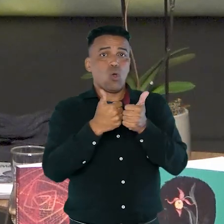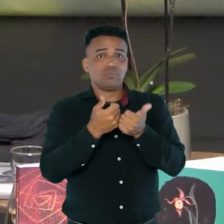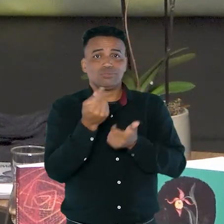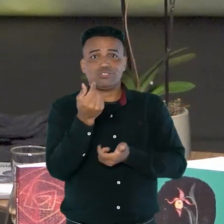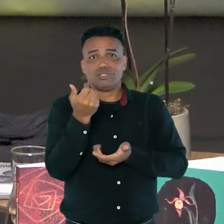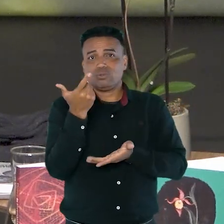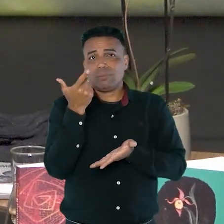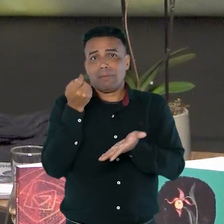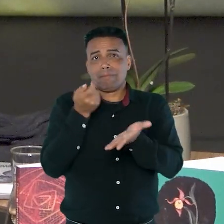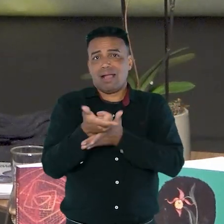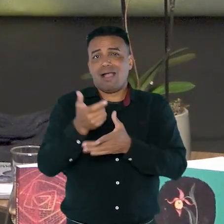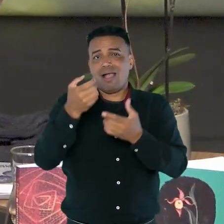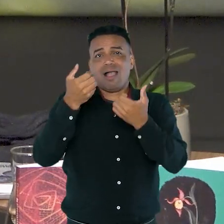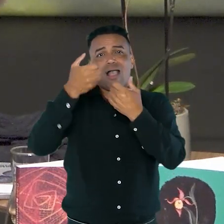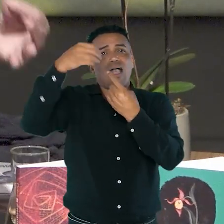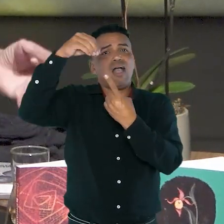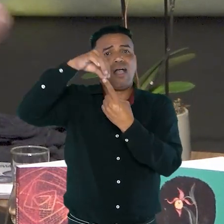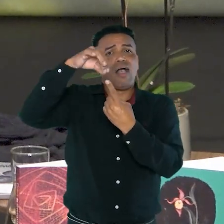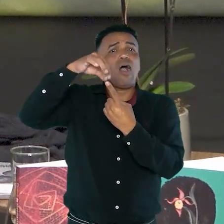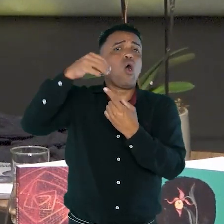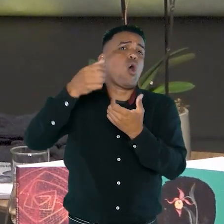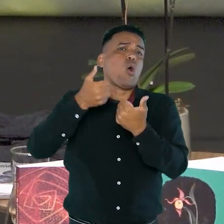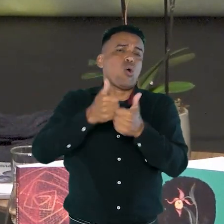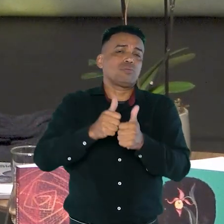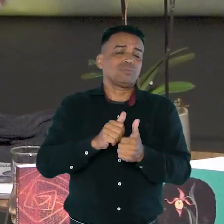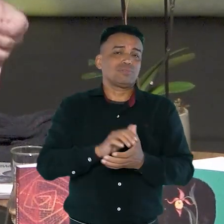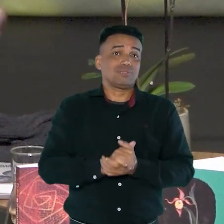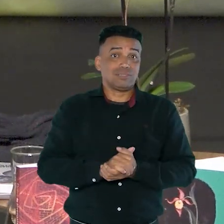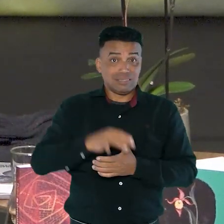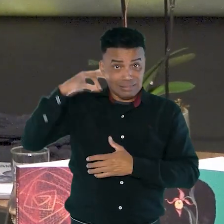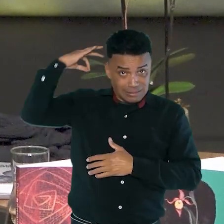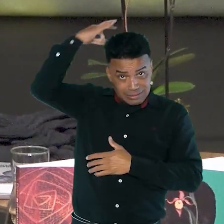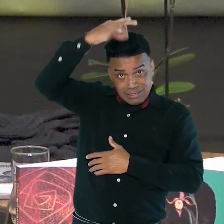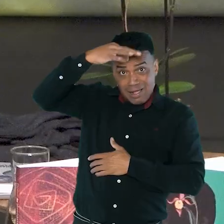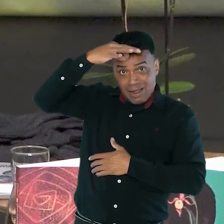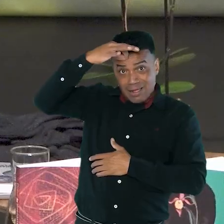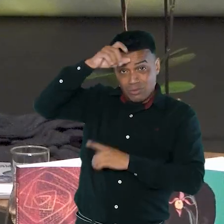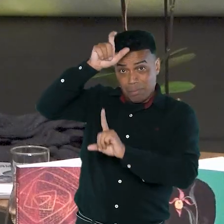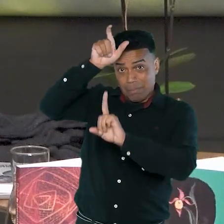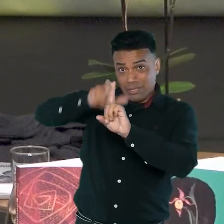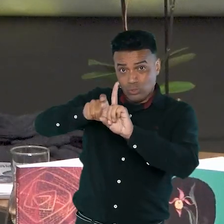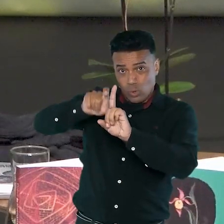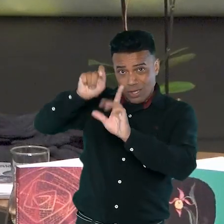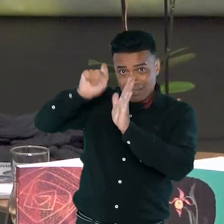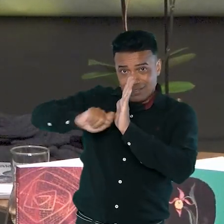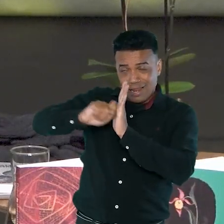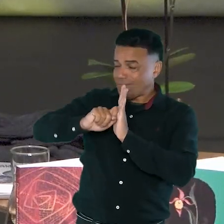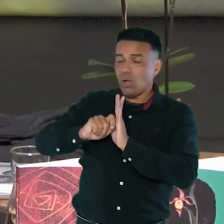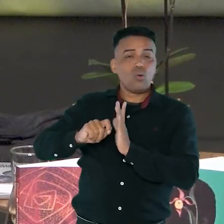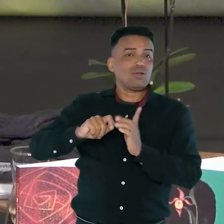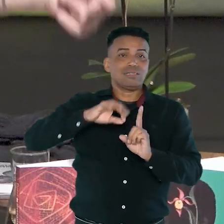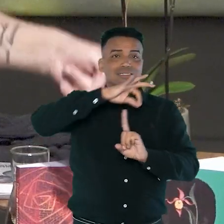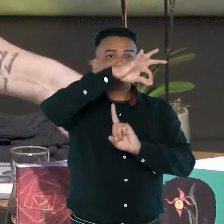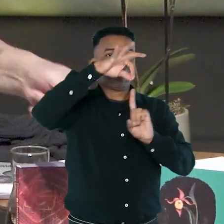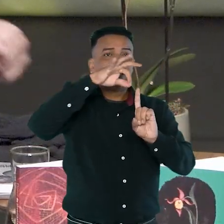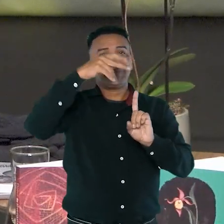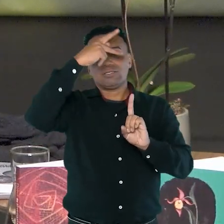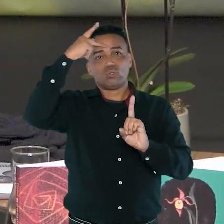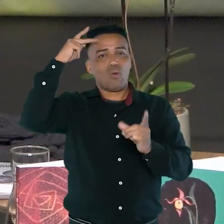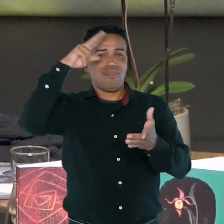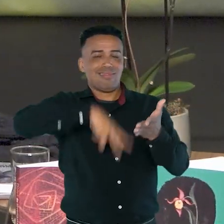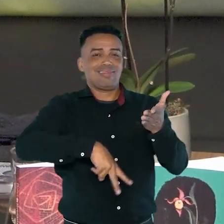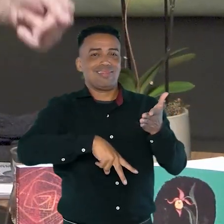ônibus. Sagrado não é quem escreve, sagrado é quem lê. E eu aprendi muito cedo a ir em busca desse